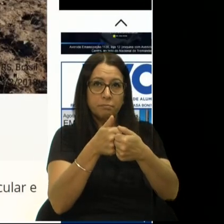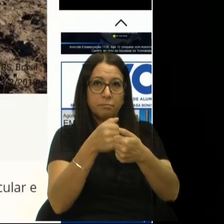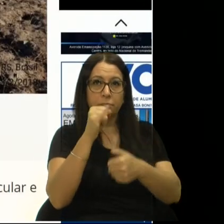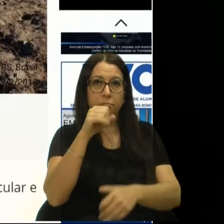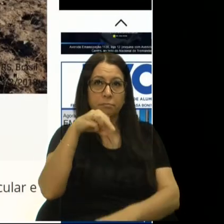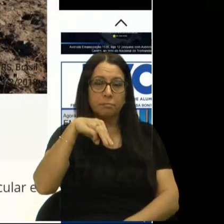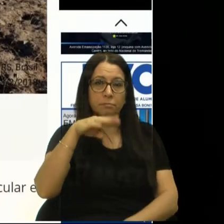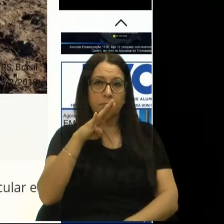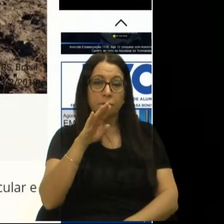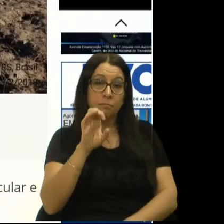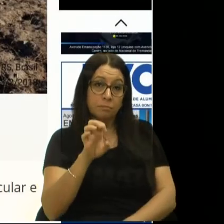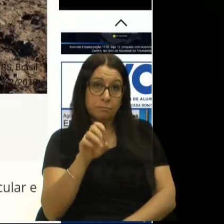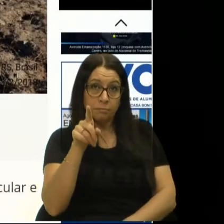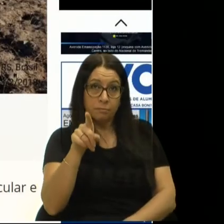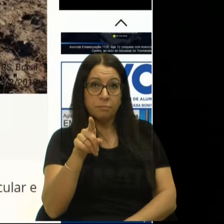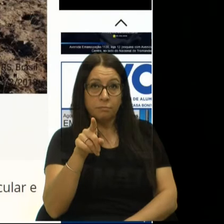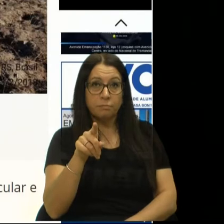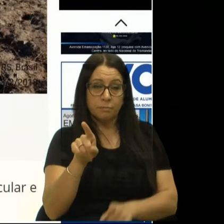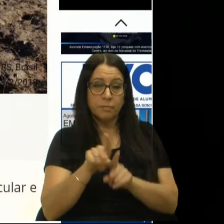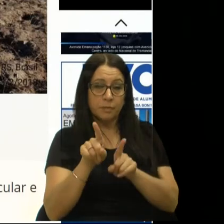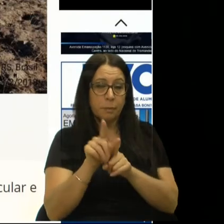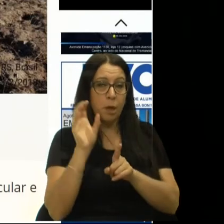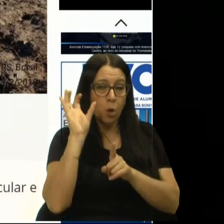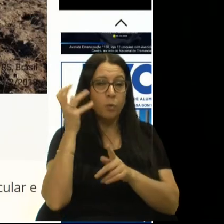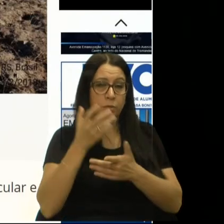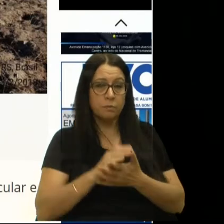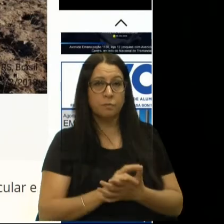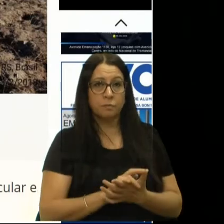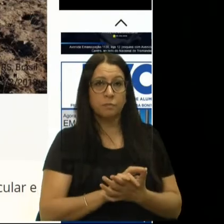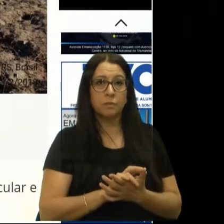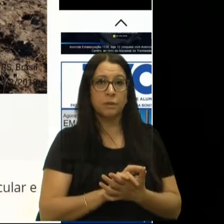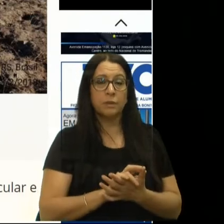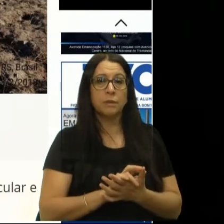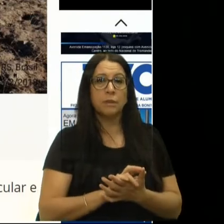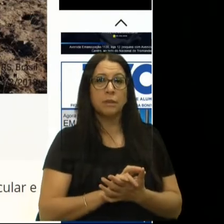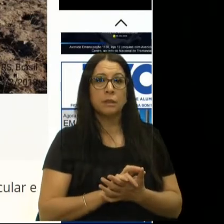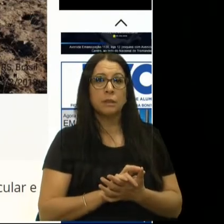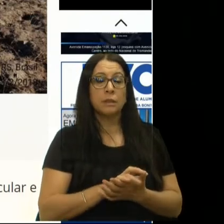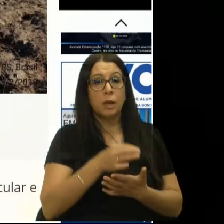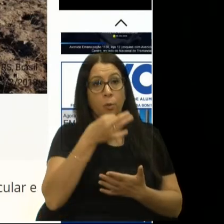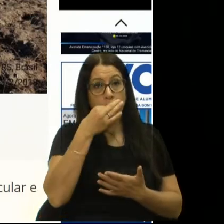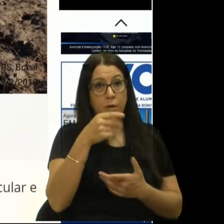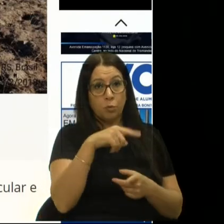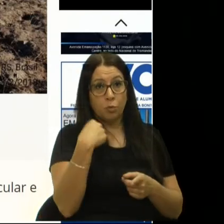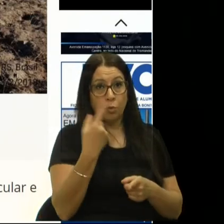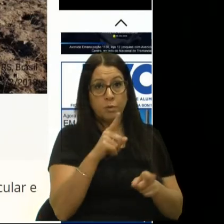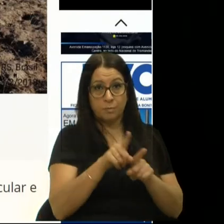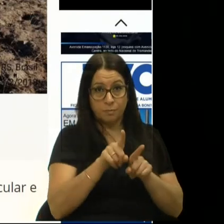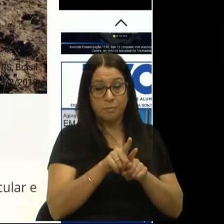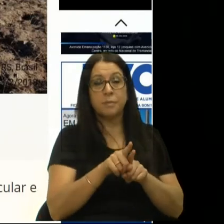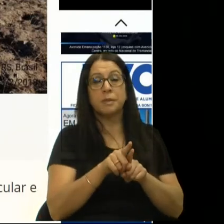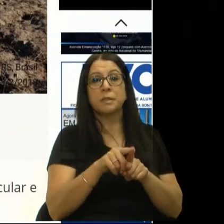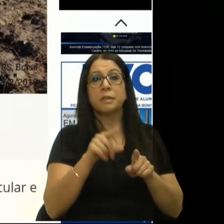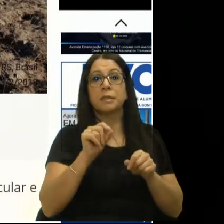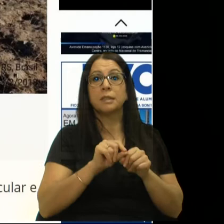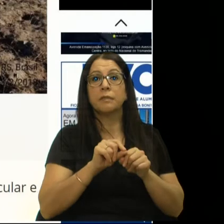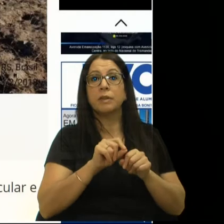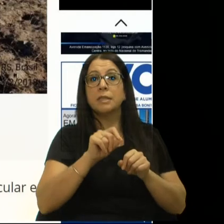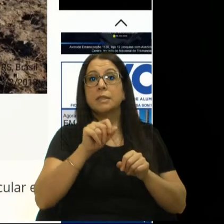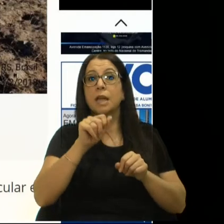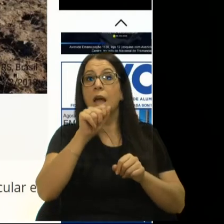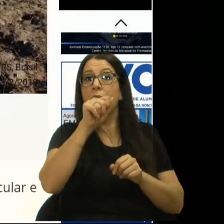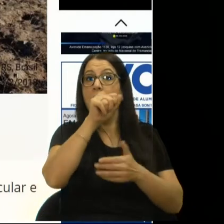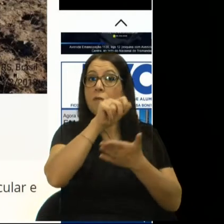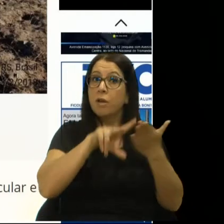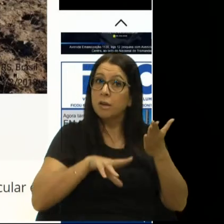Imbé, né, uma cidade que também ocorre. Faz parte da nossa sugestão também que seja avaliado, e isso